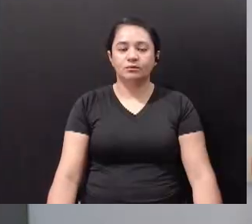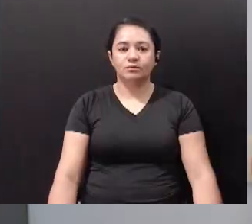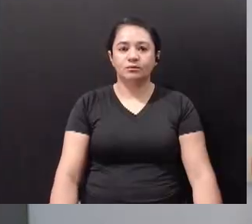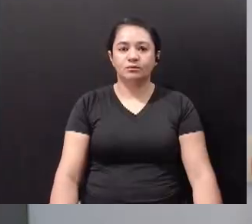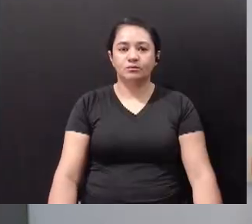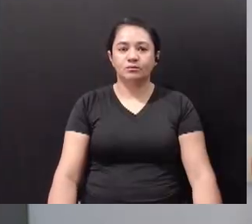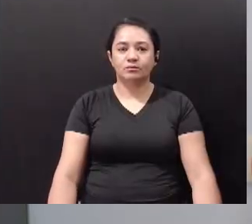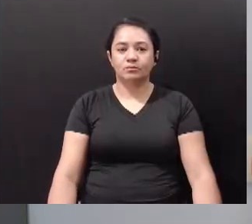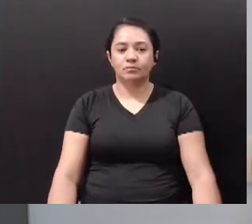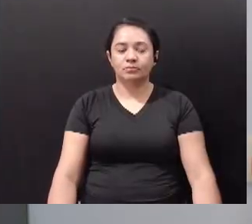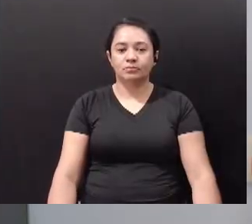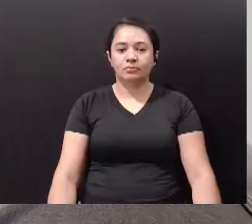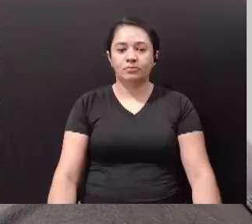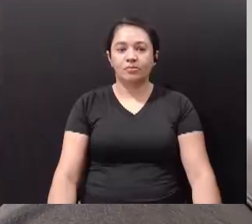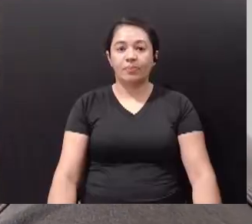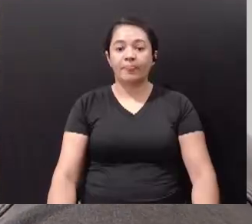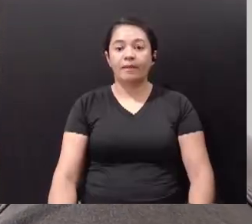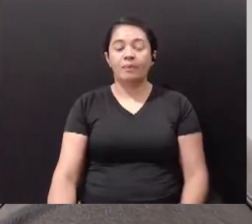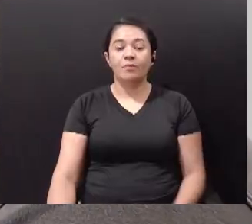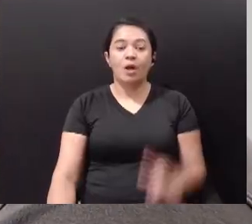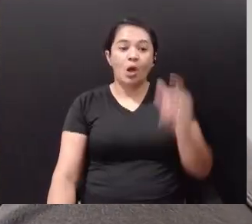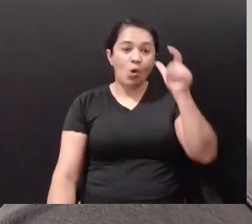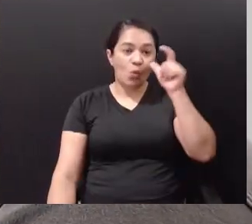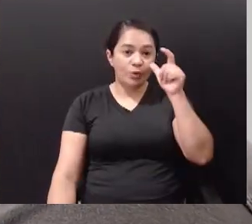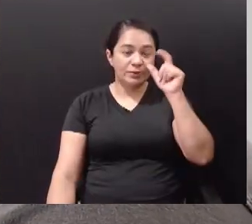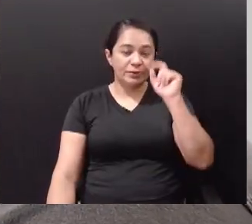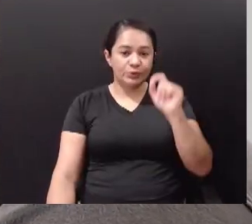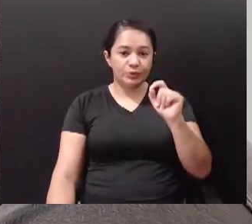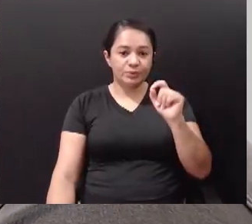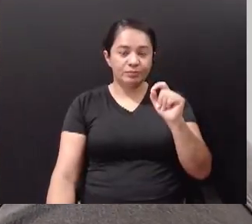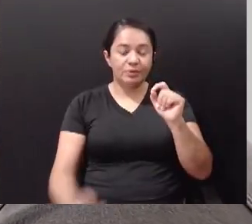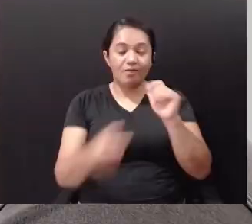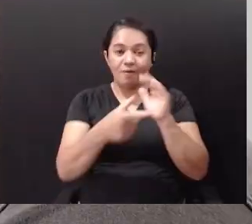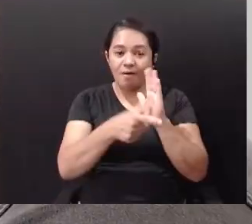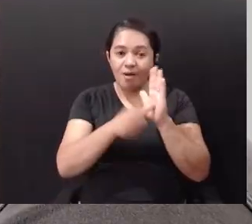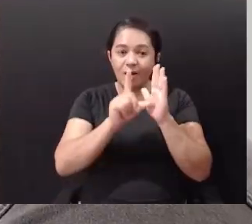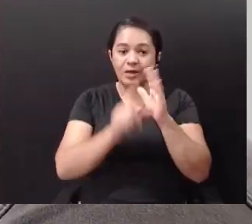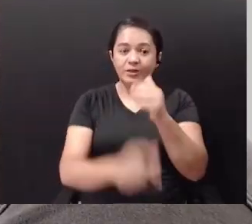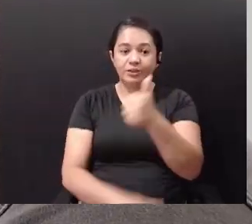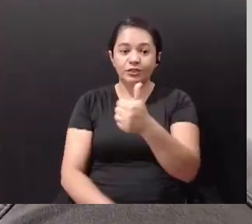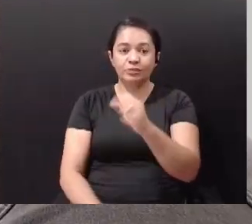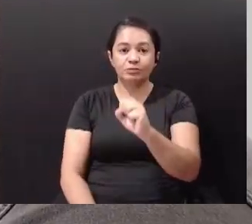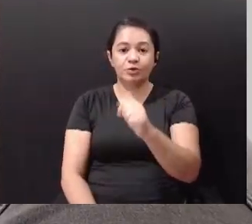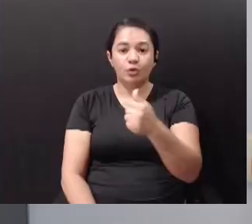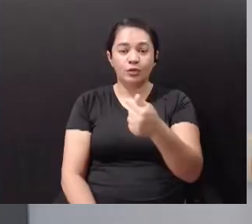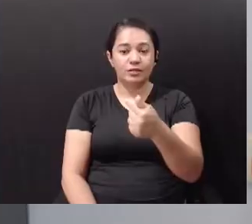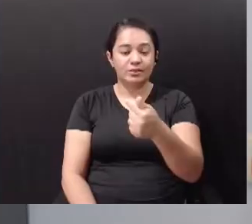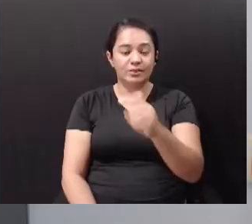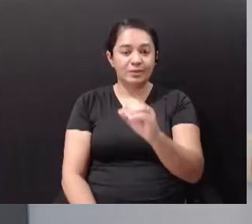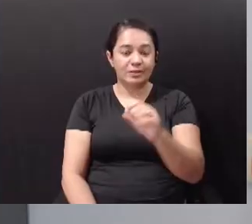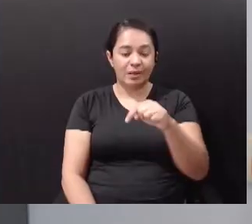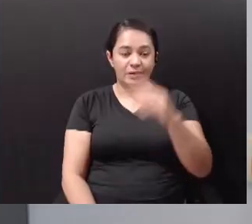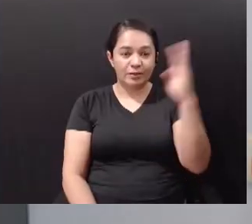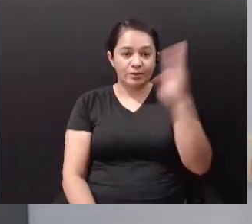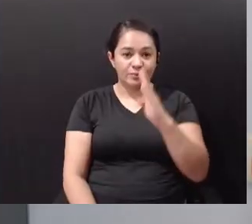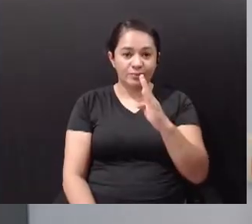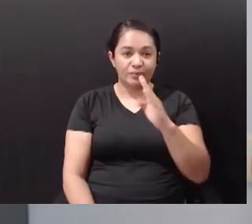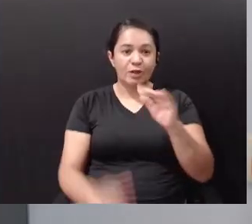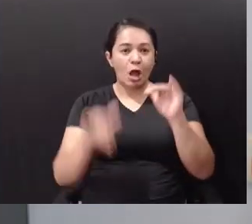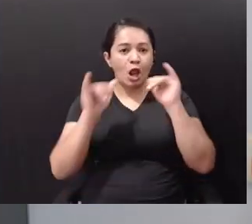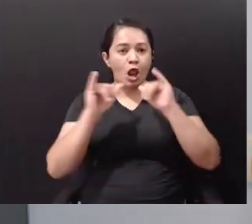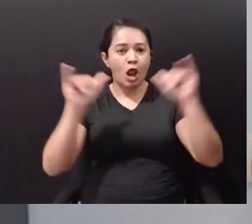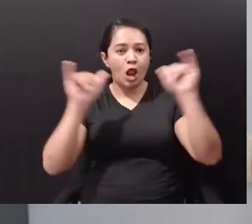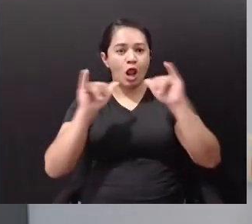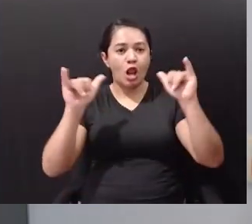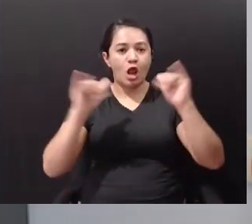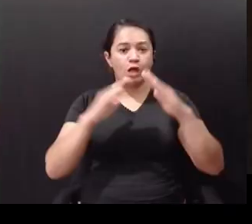Um ponto muito interessante é que antes de 1870 no Brasil, a gente não vai ver notícias de colégios com